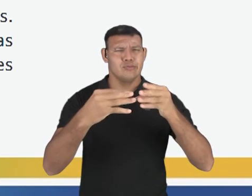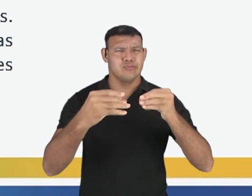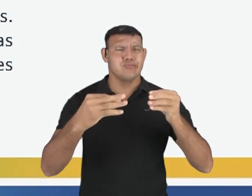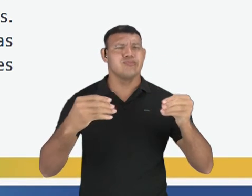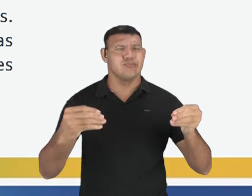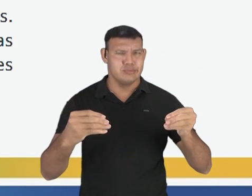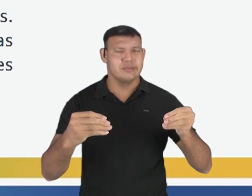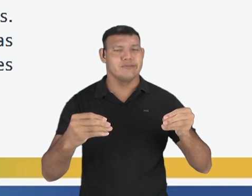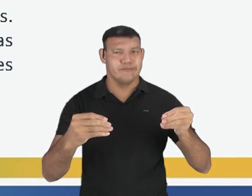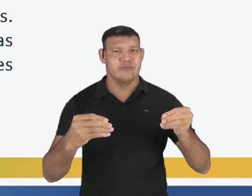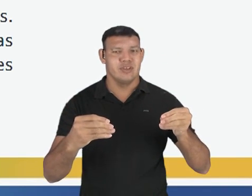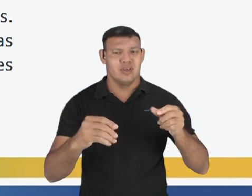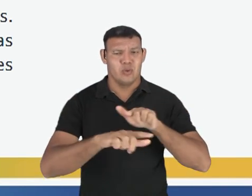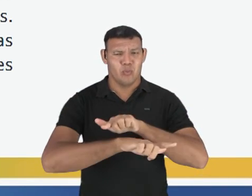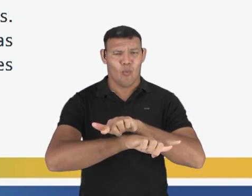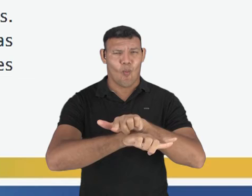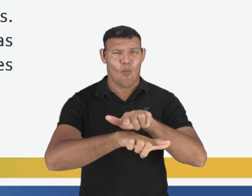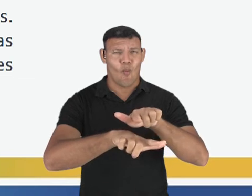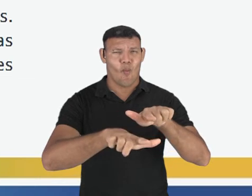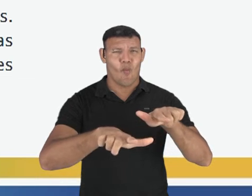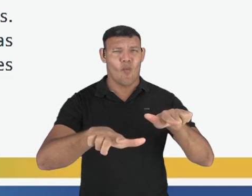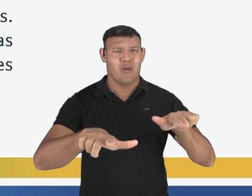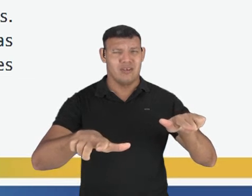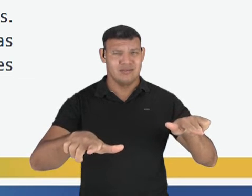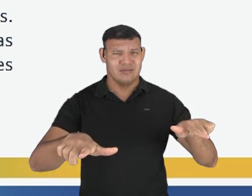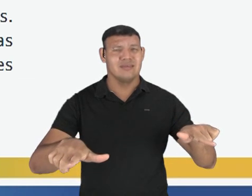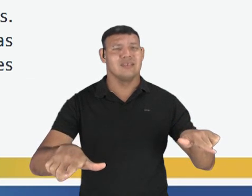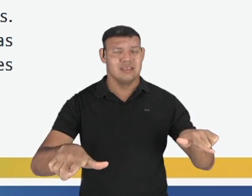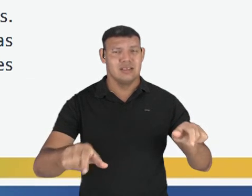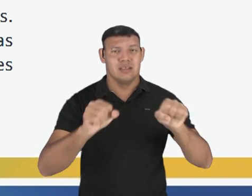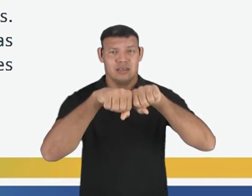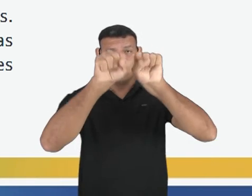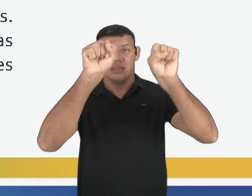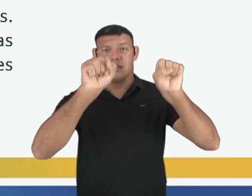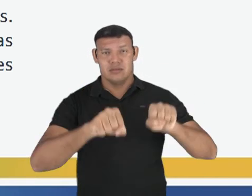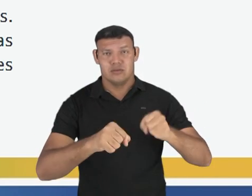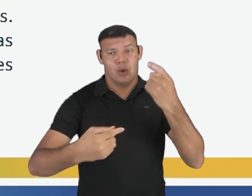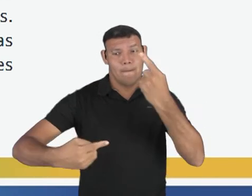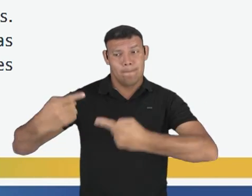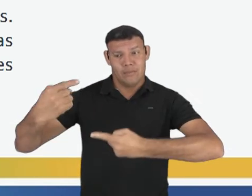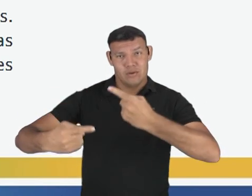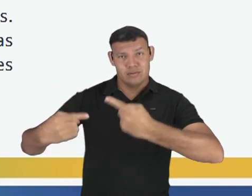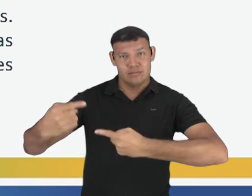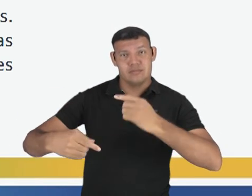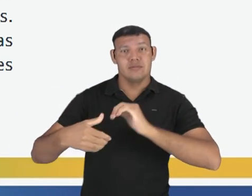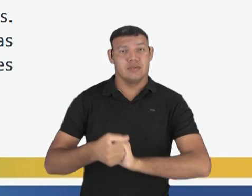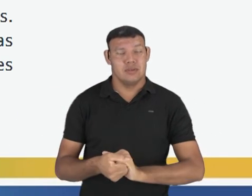desintegrando, abrindo um vazio desconcertante entre o nosso sistema político e